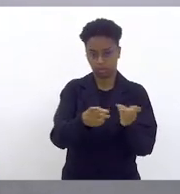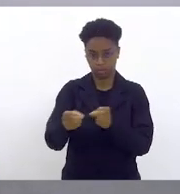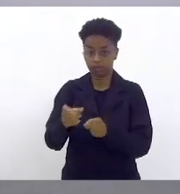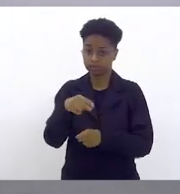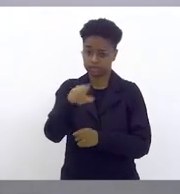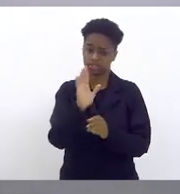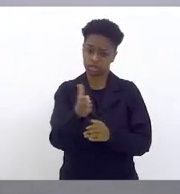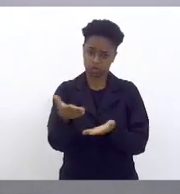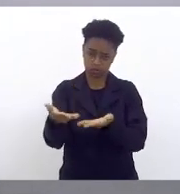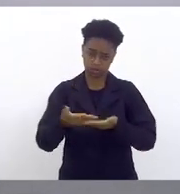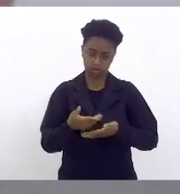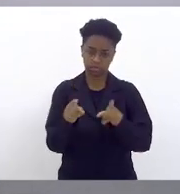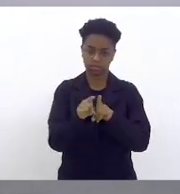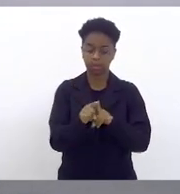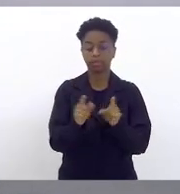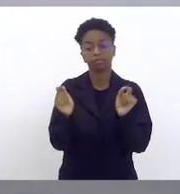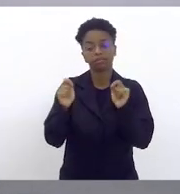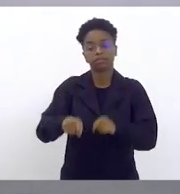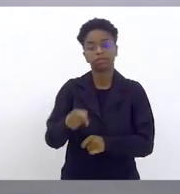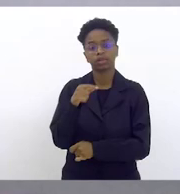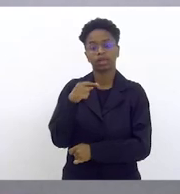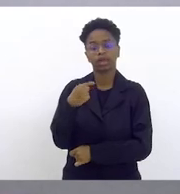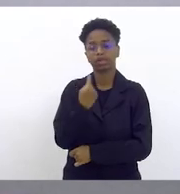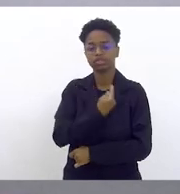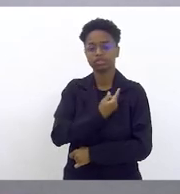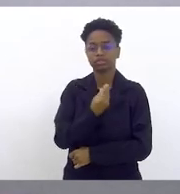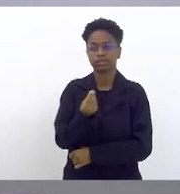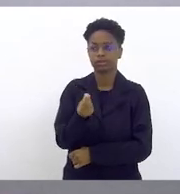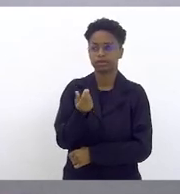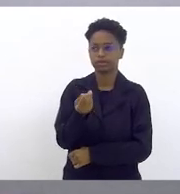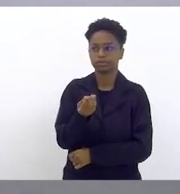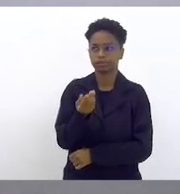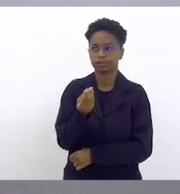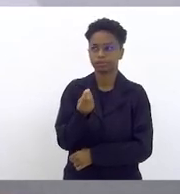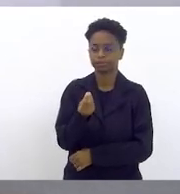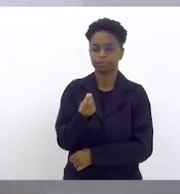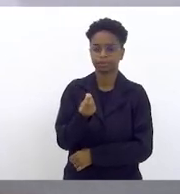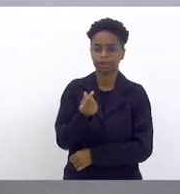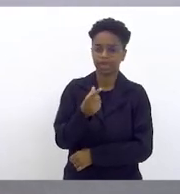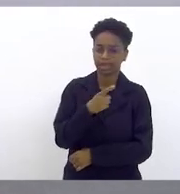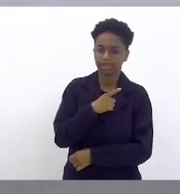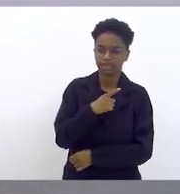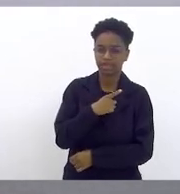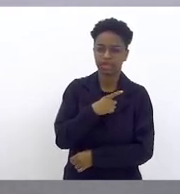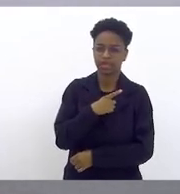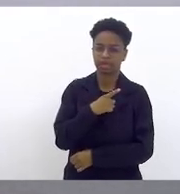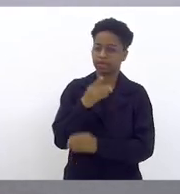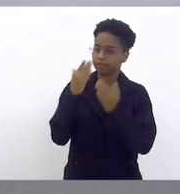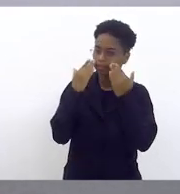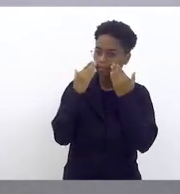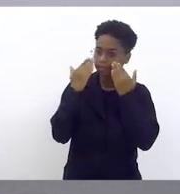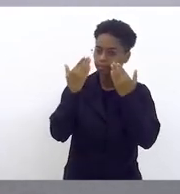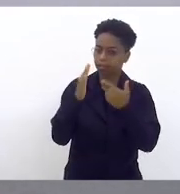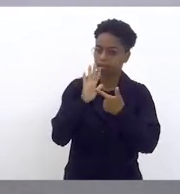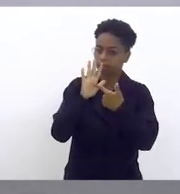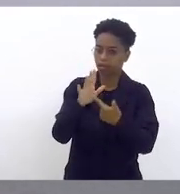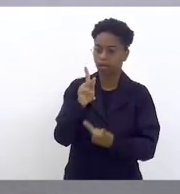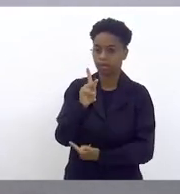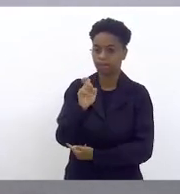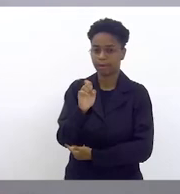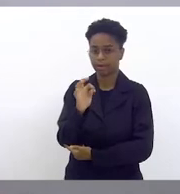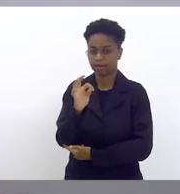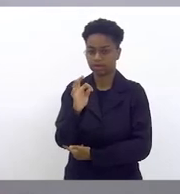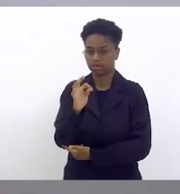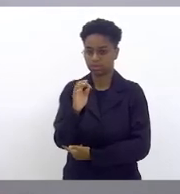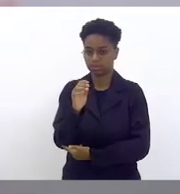convidados para que nós possamos ter aqui a apresentação do Pet que é o plano